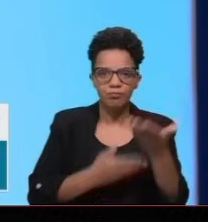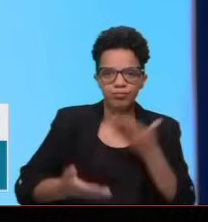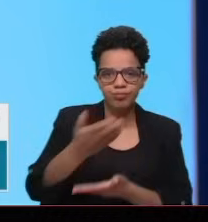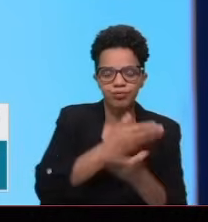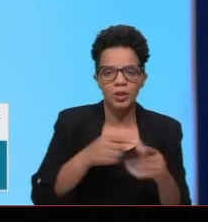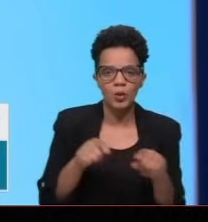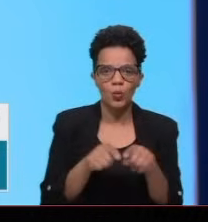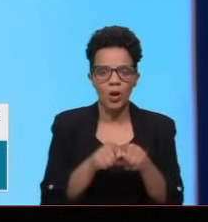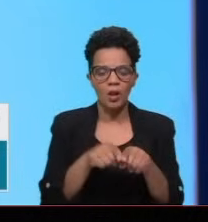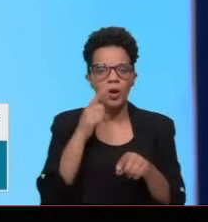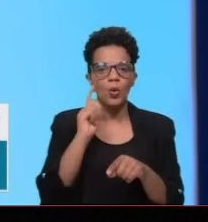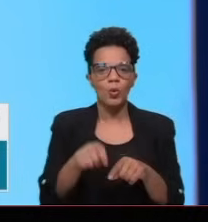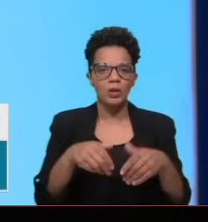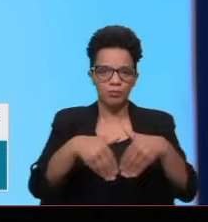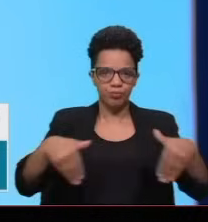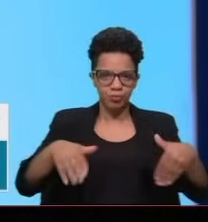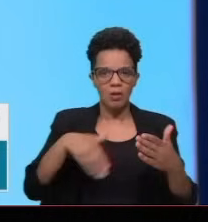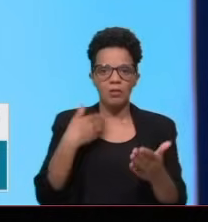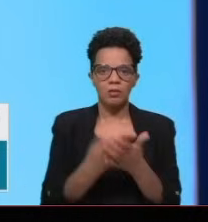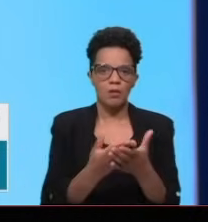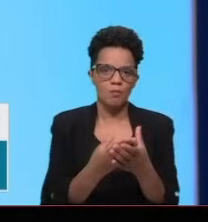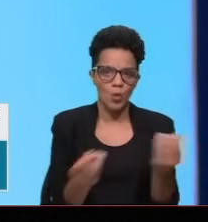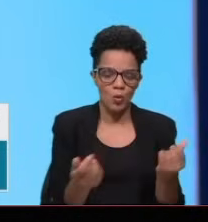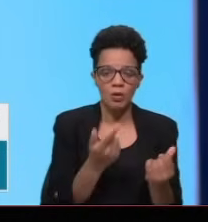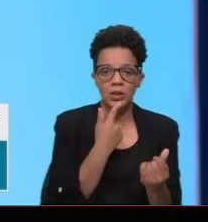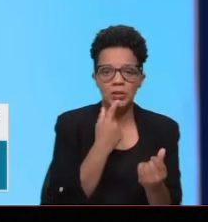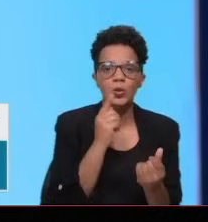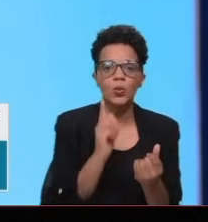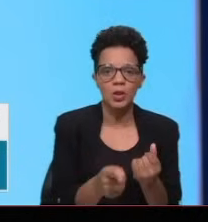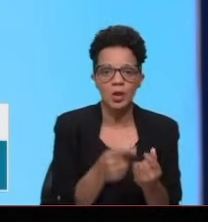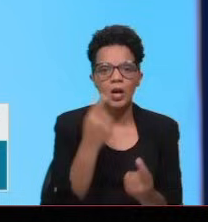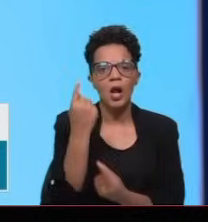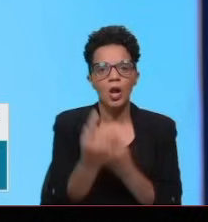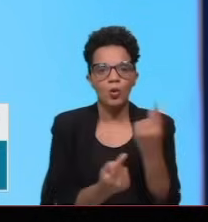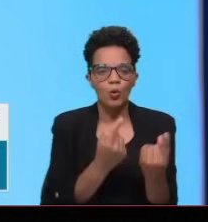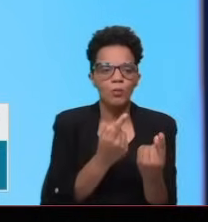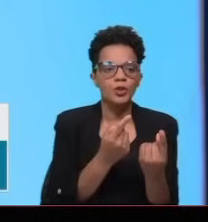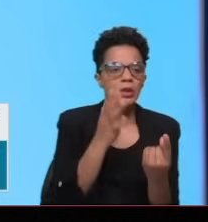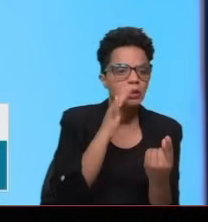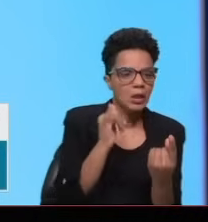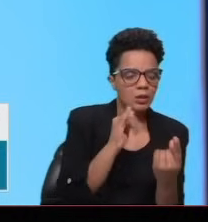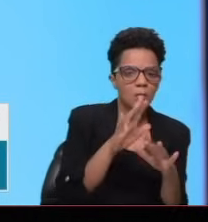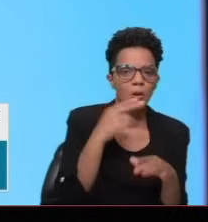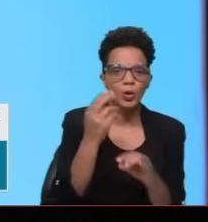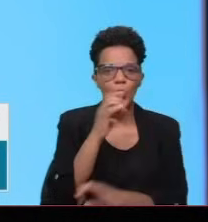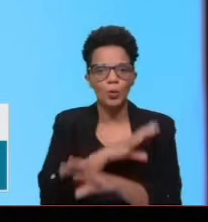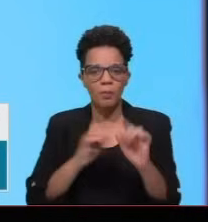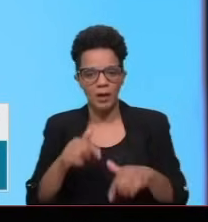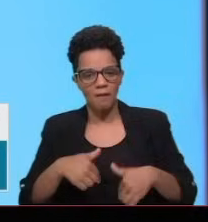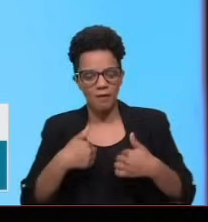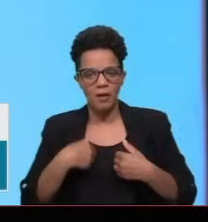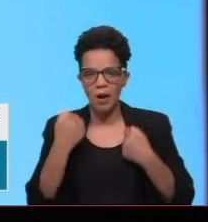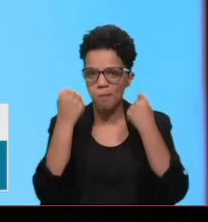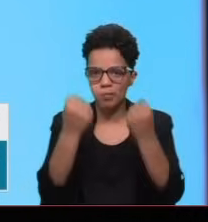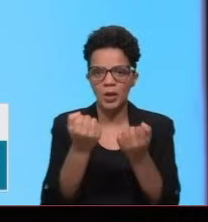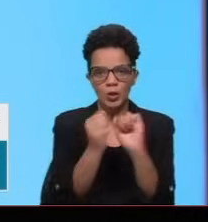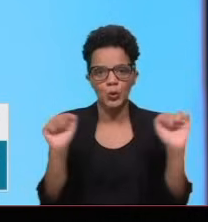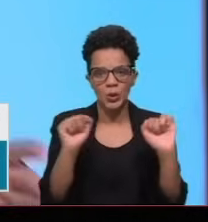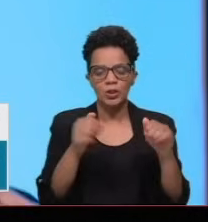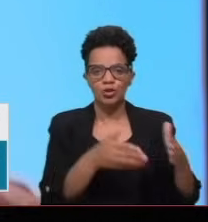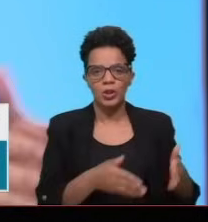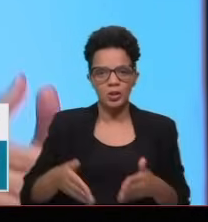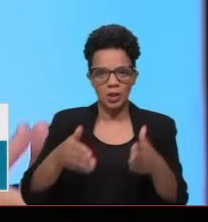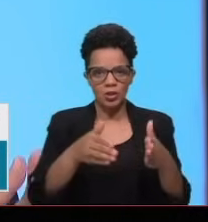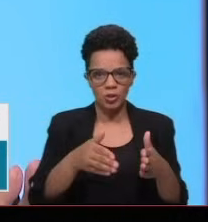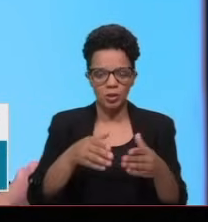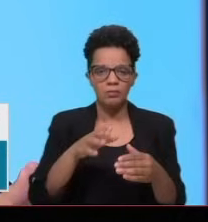neutralidade da Ucrânia para haver uma solução ou seja há portas que foram abertas e a União Europeia não teve cidade ter autonomia estratégica Face